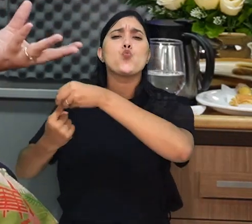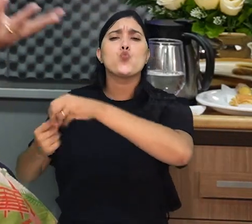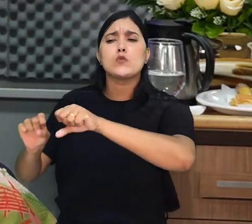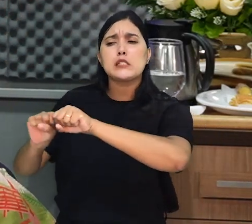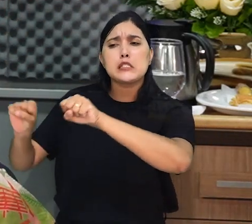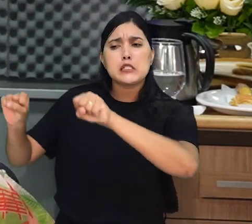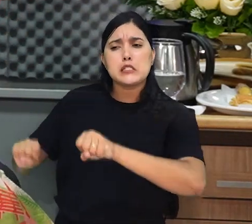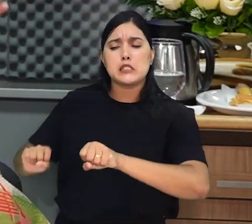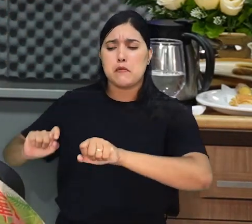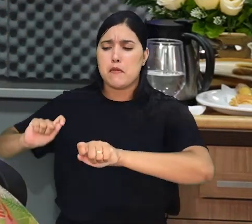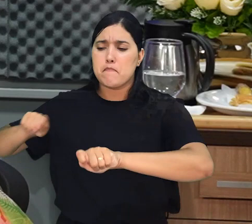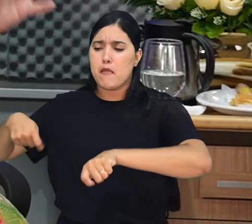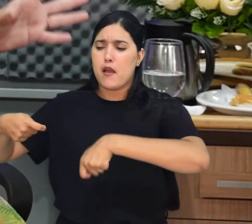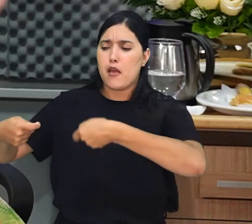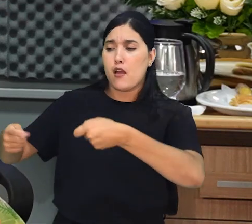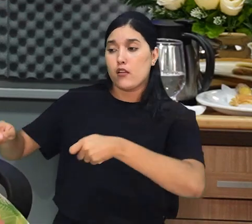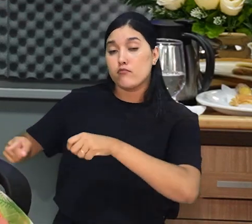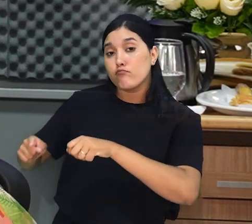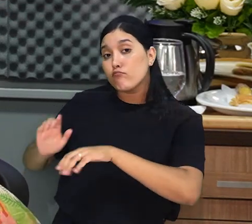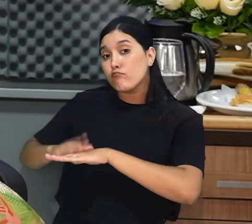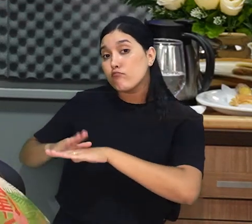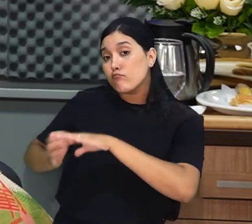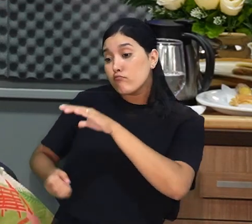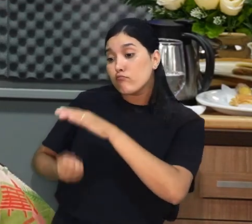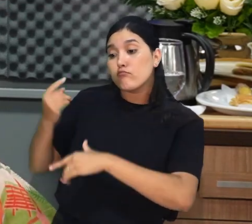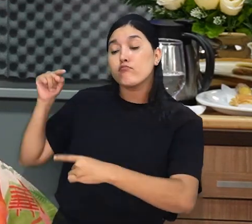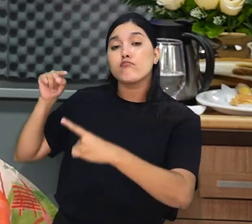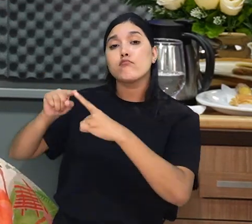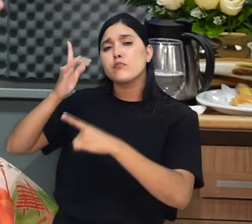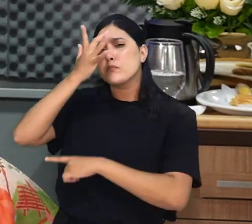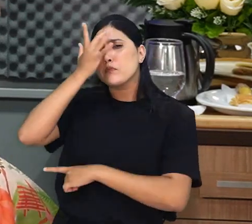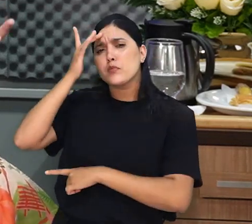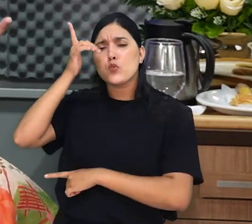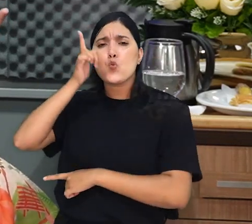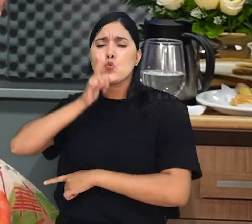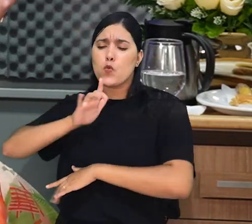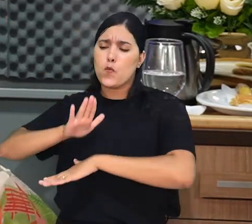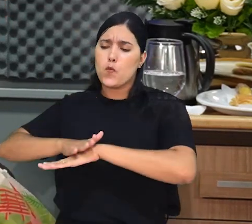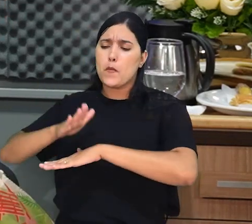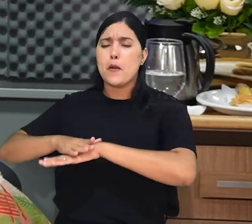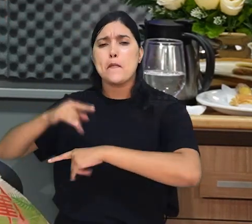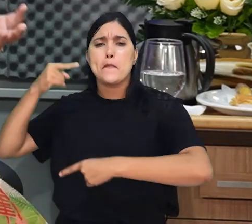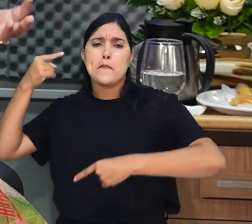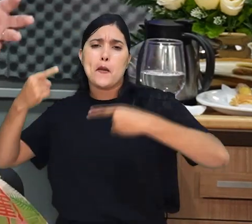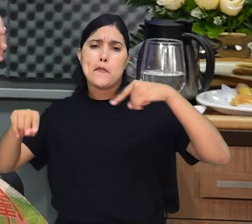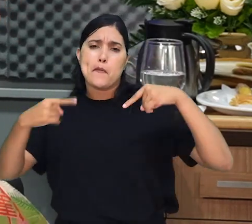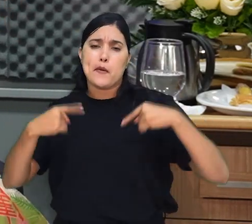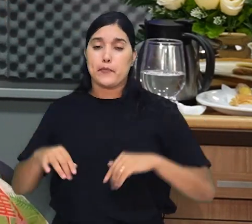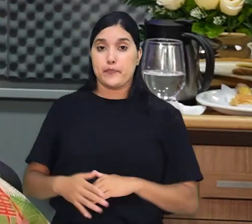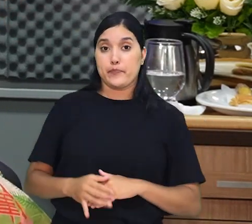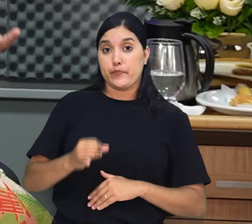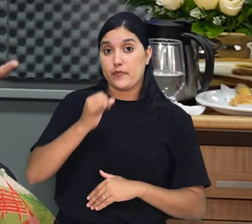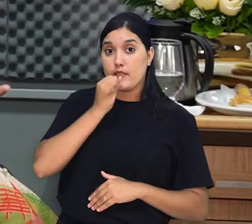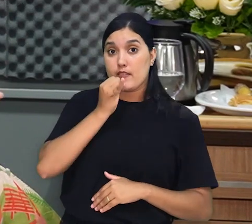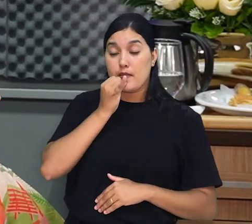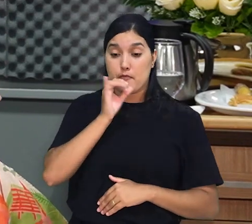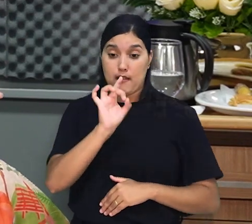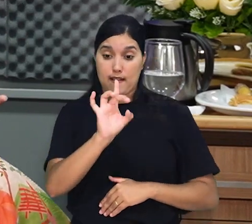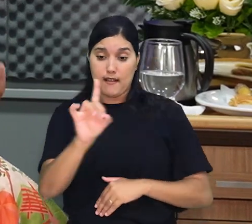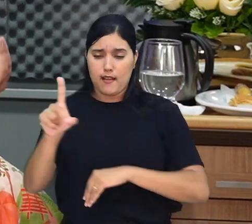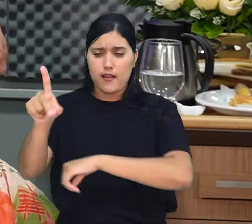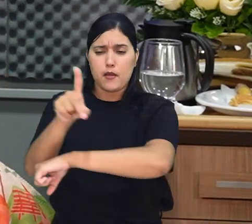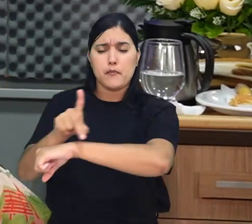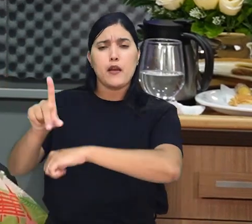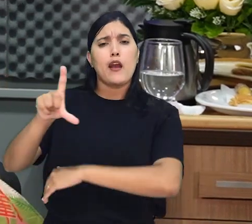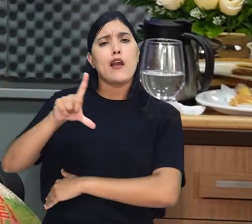se comunicar, né, por um único código ou sinal, ou criaram ali para que as pessoas pudessem, né, fazer suas